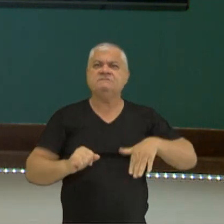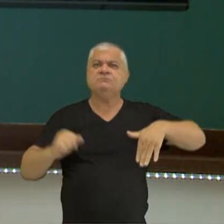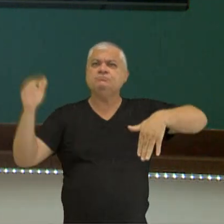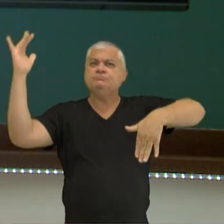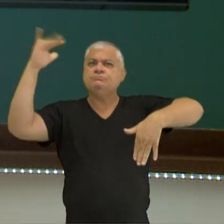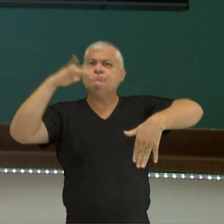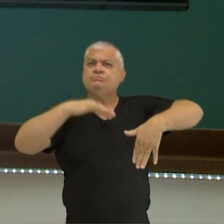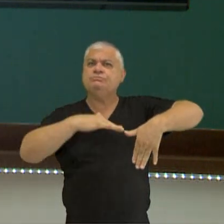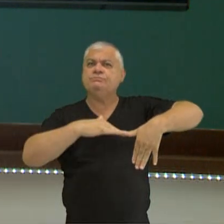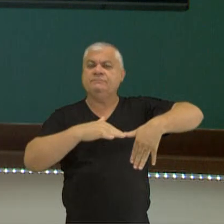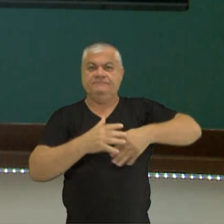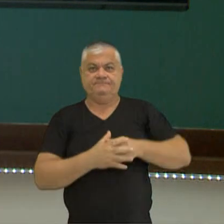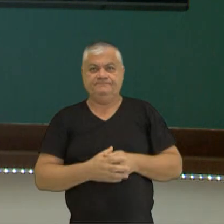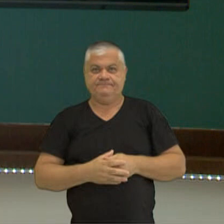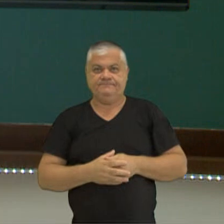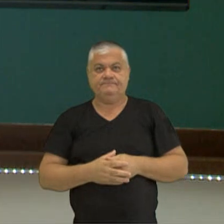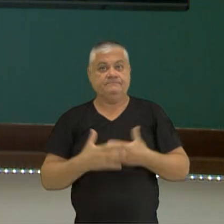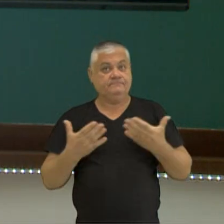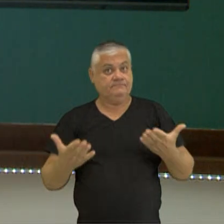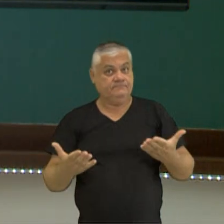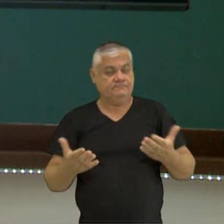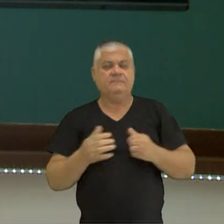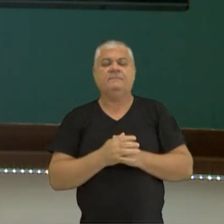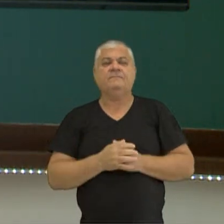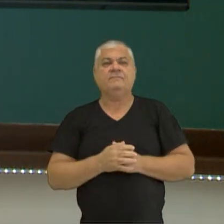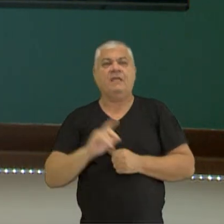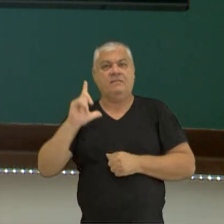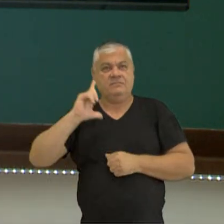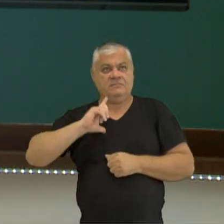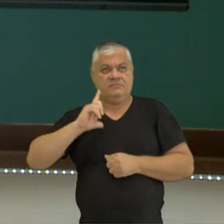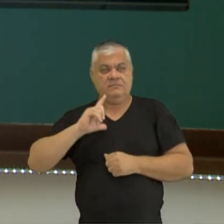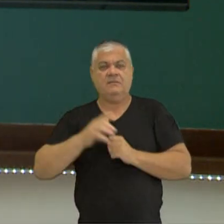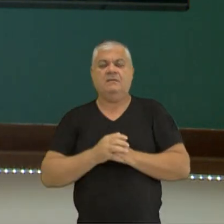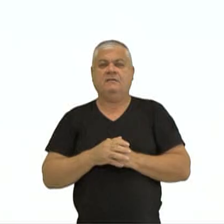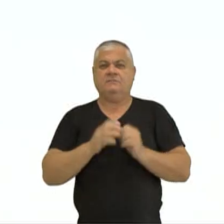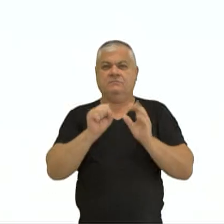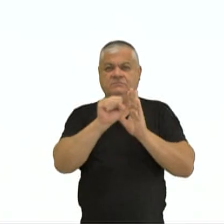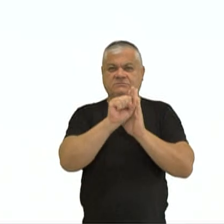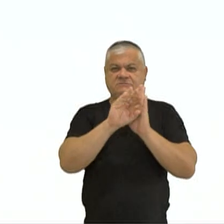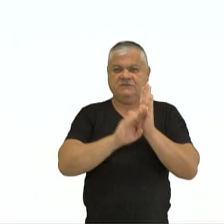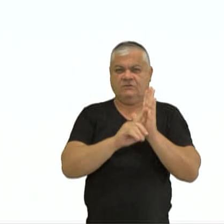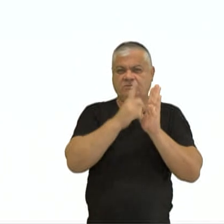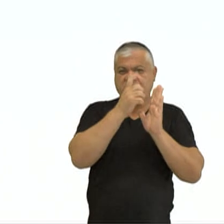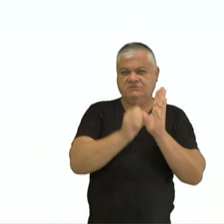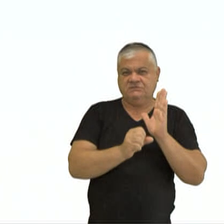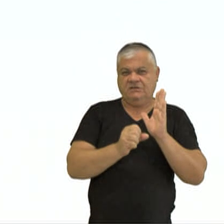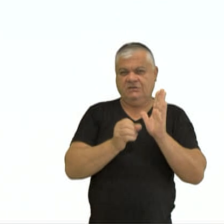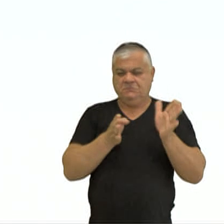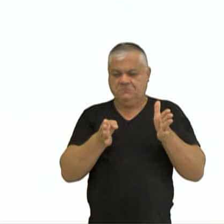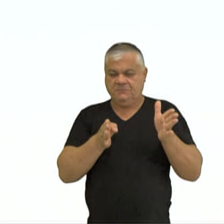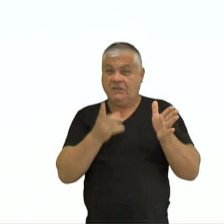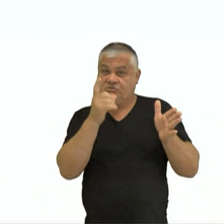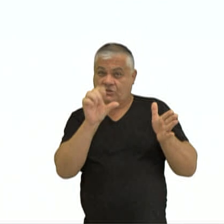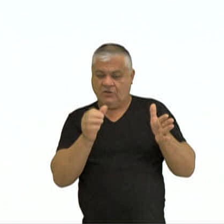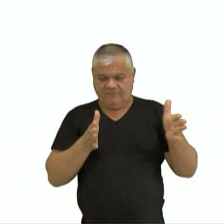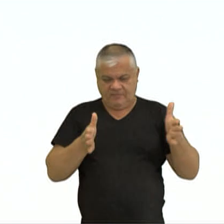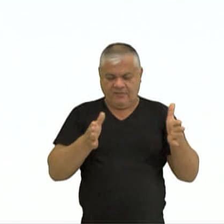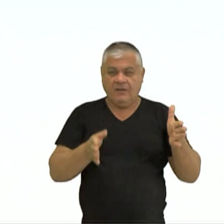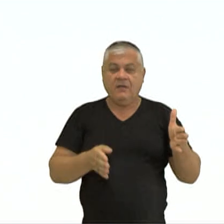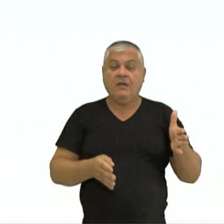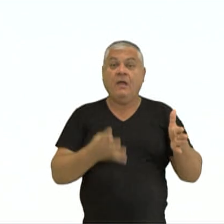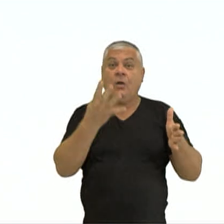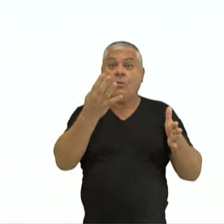território brasileiro. Então, pensando nesse sentido ali, nós temos do século XVI ao século XIX, cerca de 4 milhões